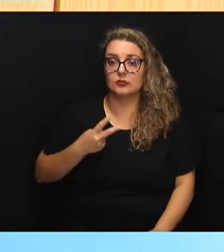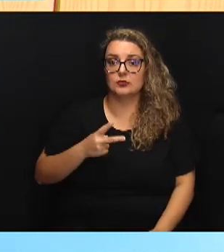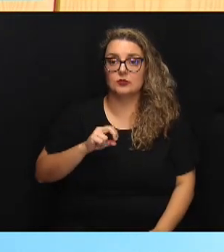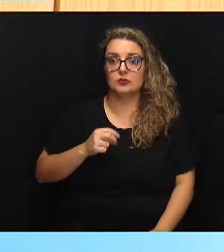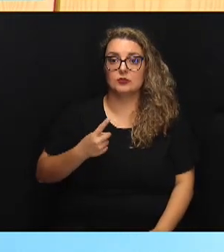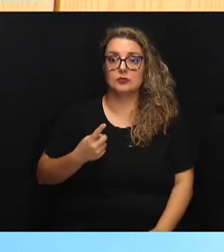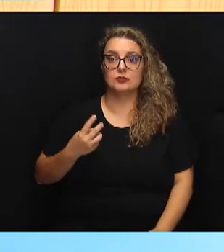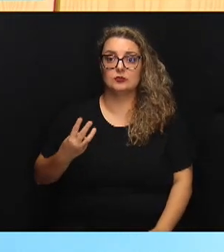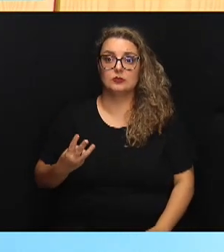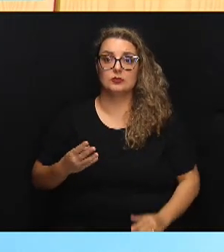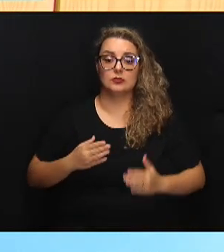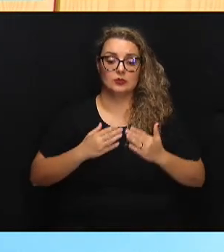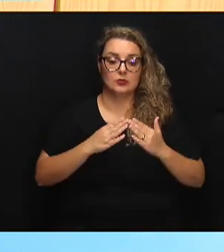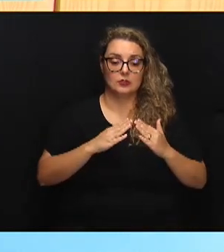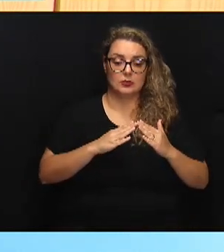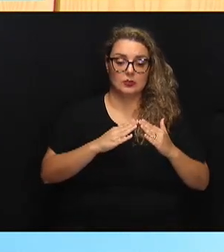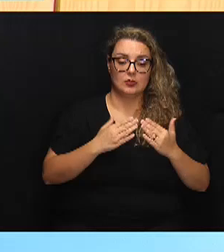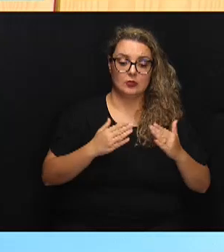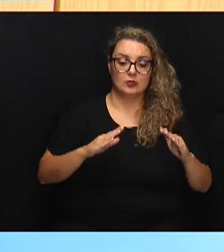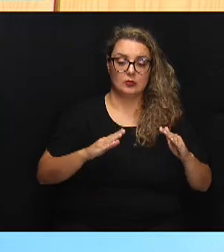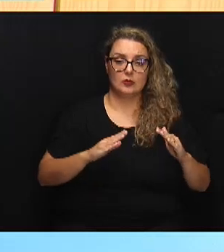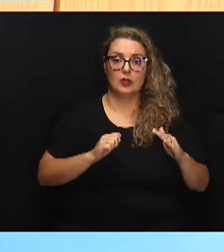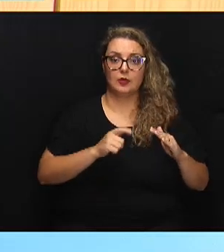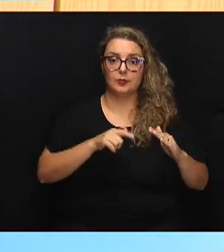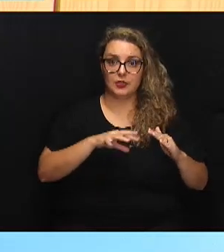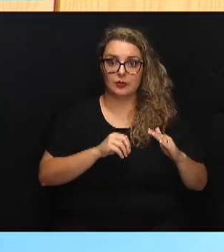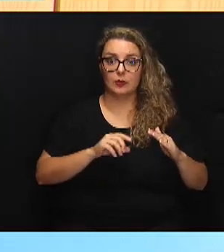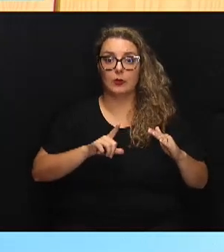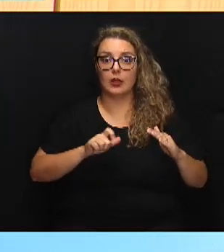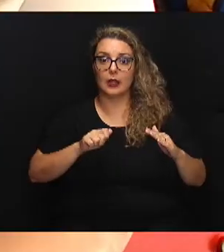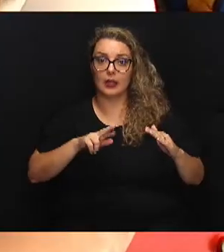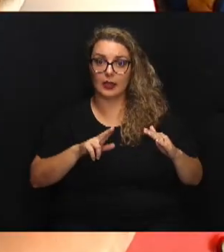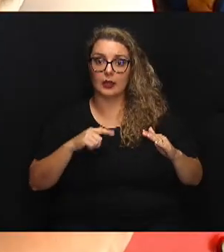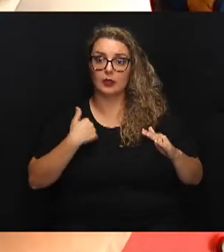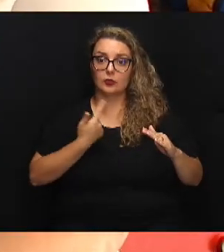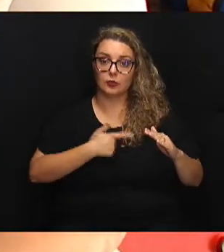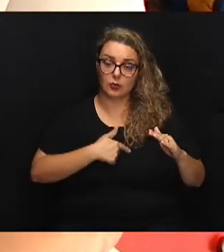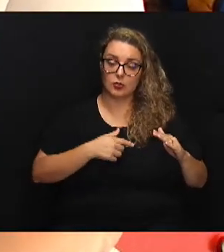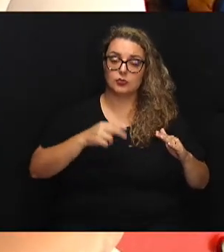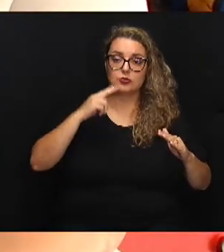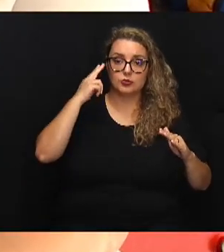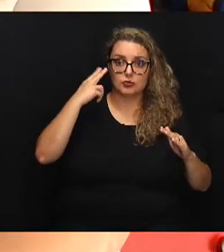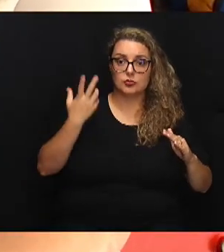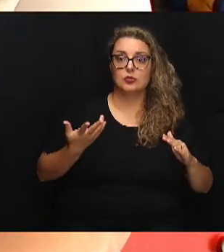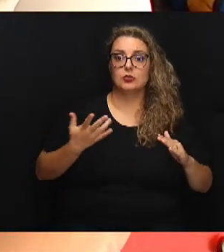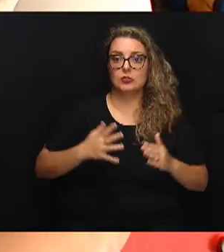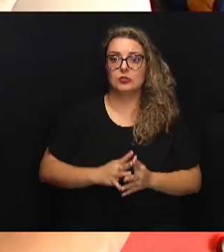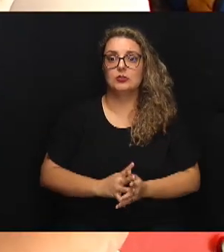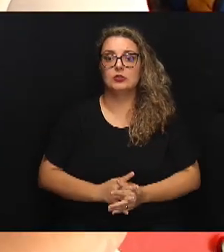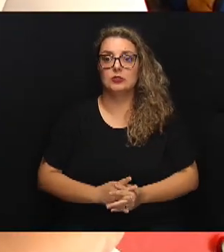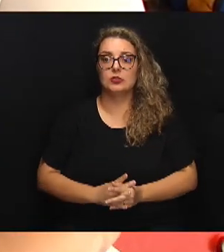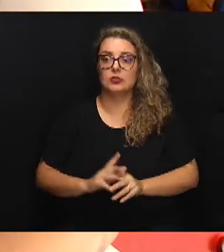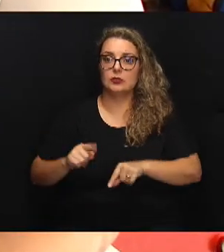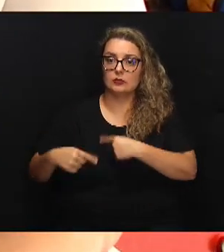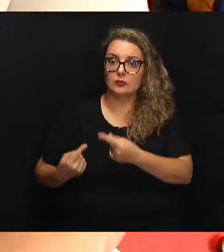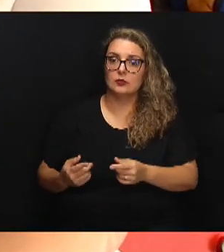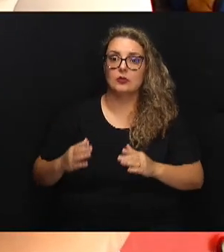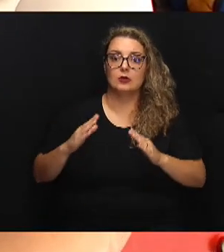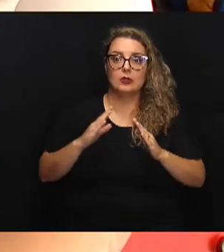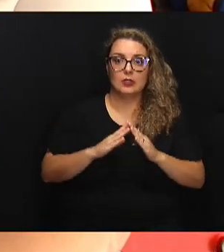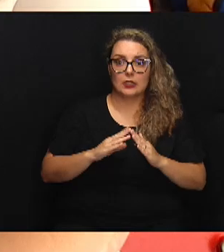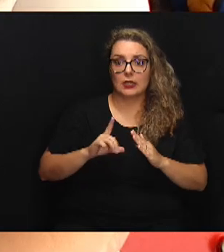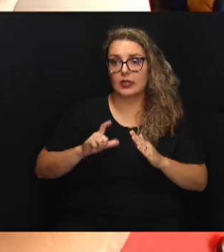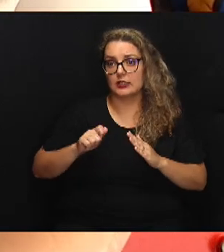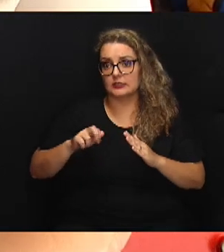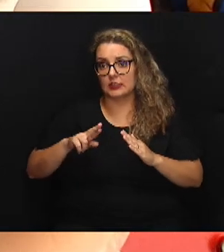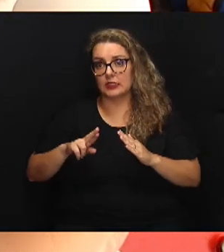Nosso Sonho, e posteriormente outros serviços foram abertos dentro da UniaSec, né? Casa Lar Nosso Sonho, Casa